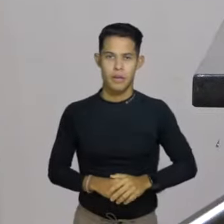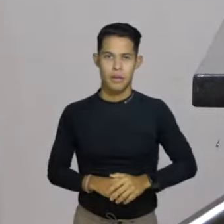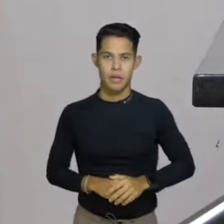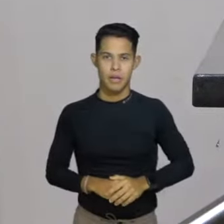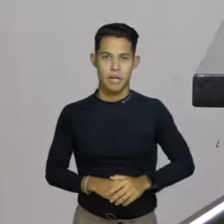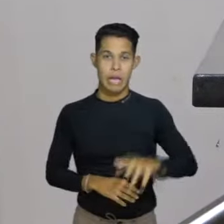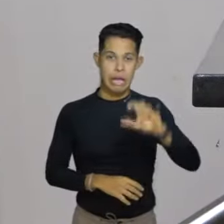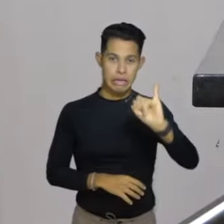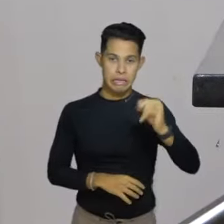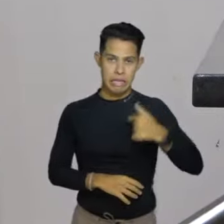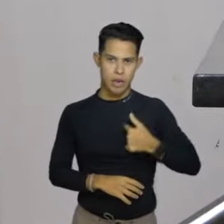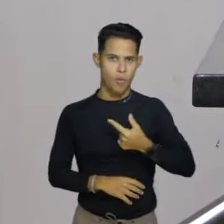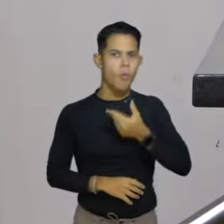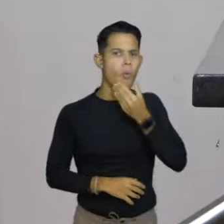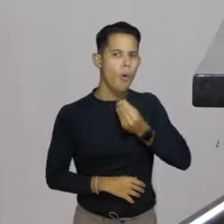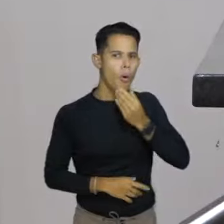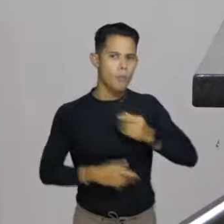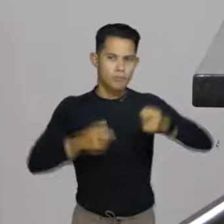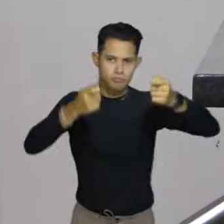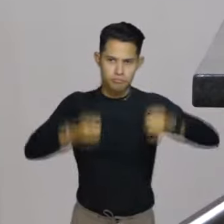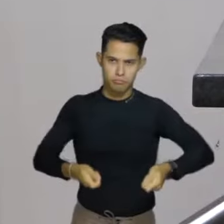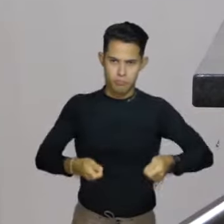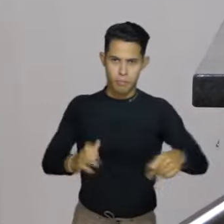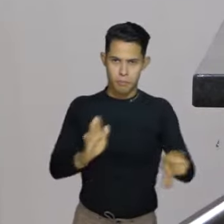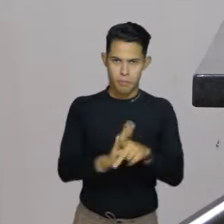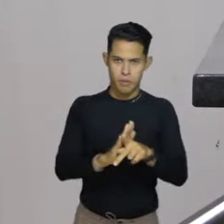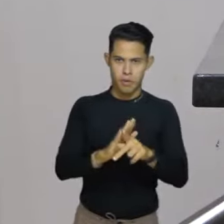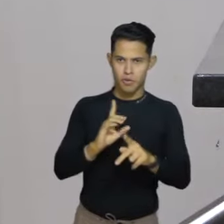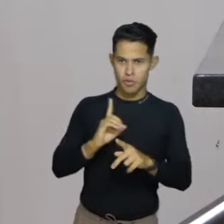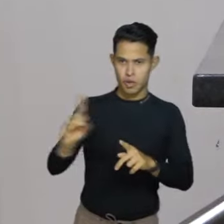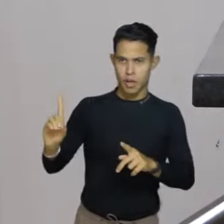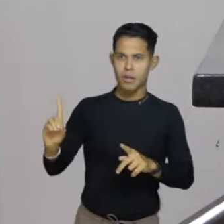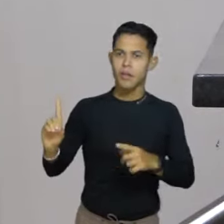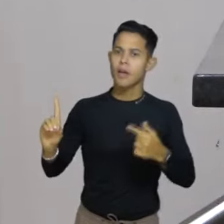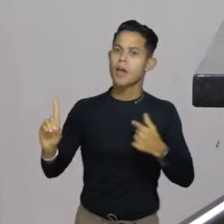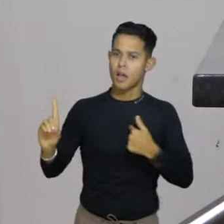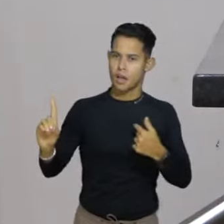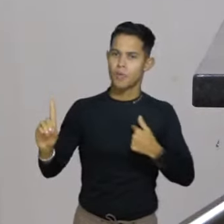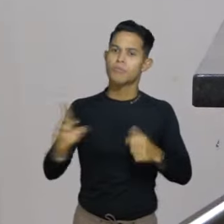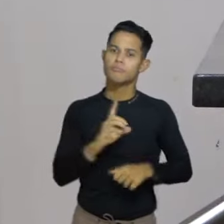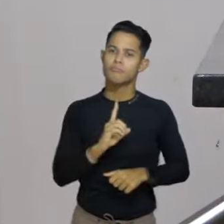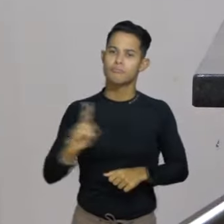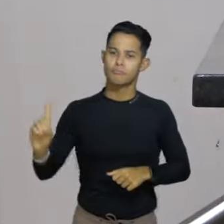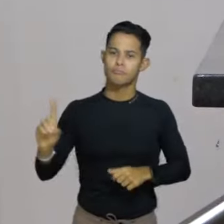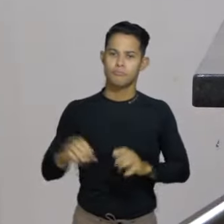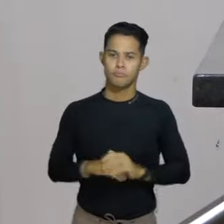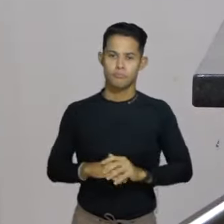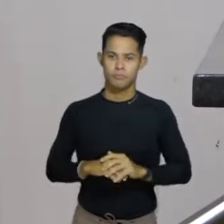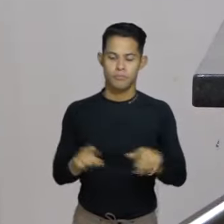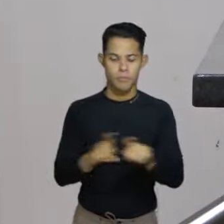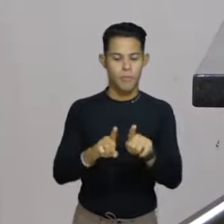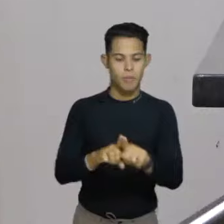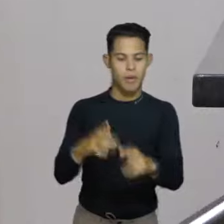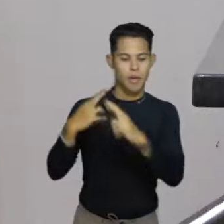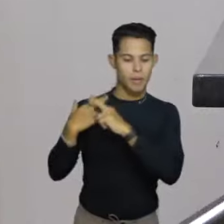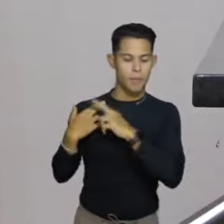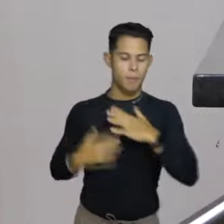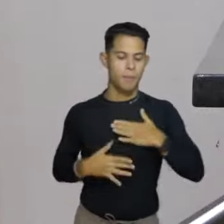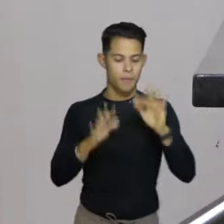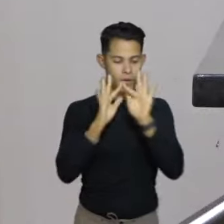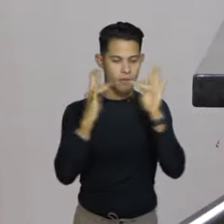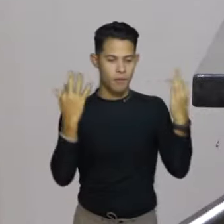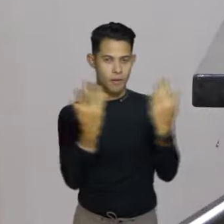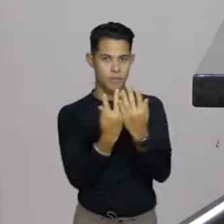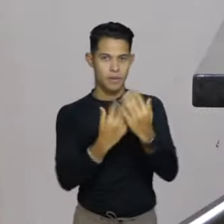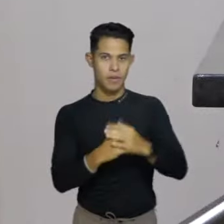extrema direita eu sou de extrema direita então de ter responsabilidade diante da minha família dos meus amigos para ninguém me chamar de